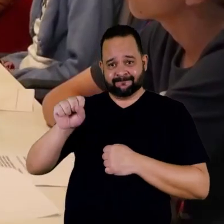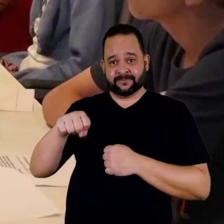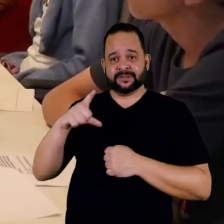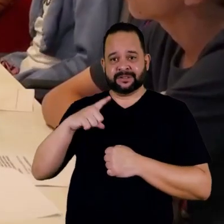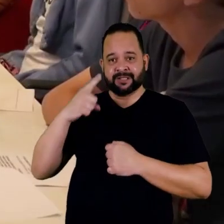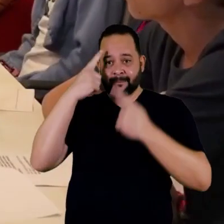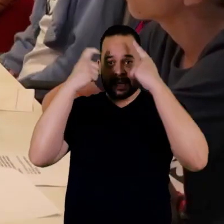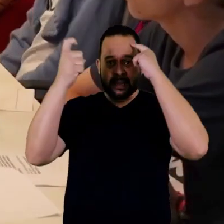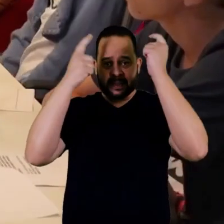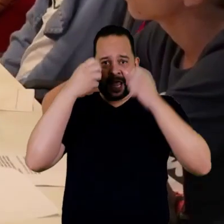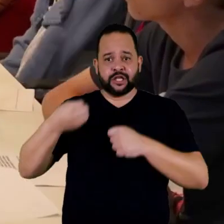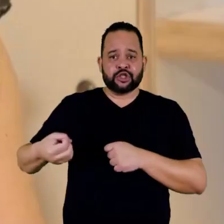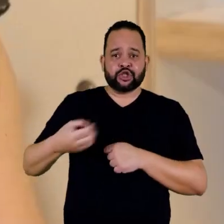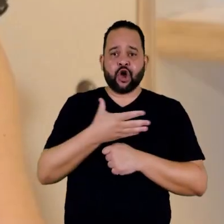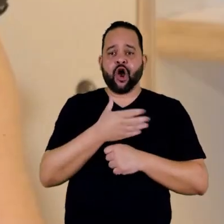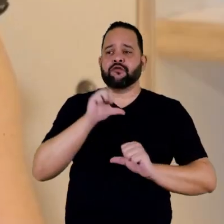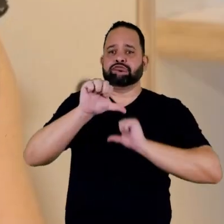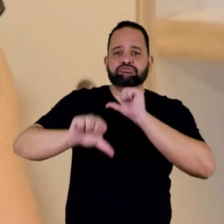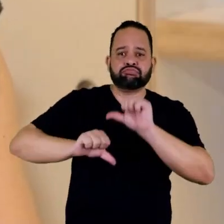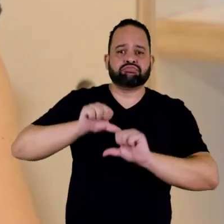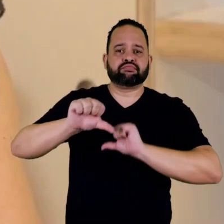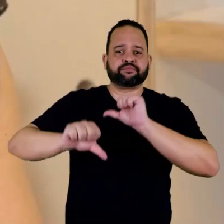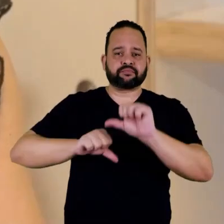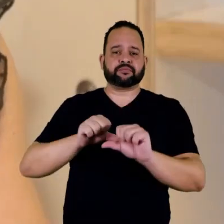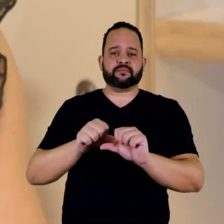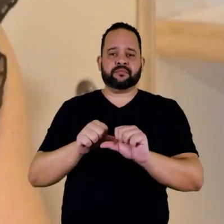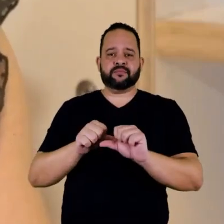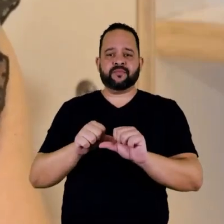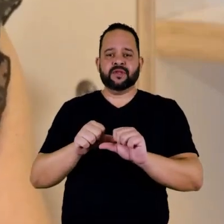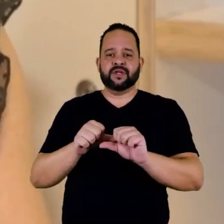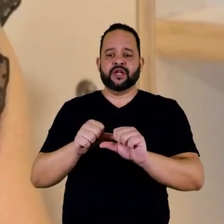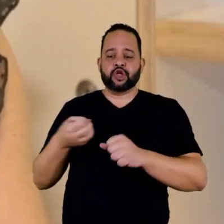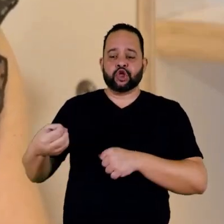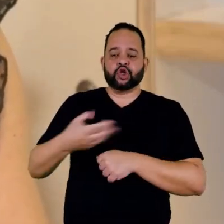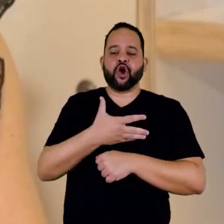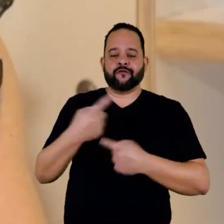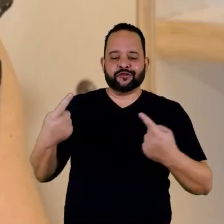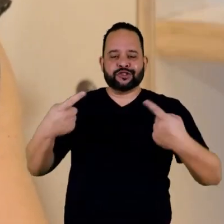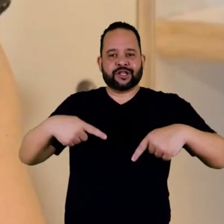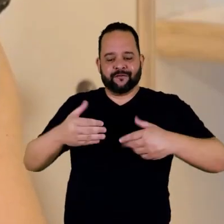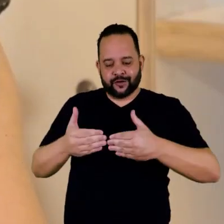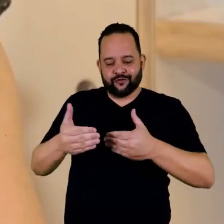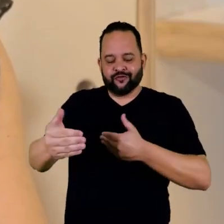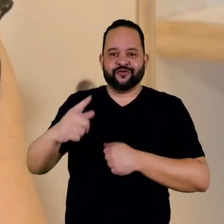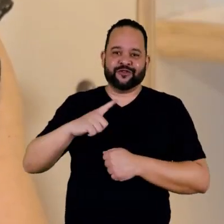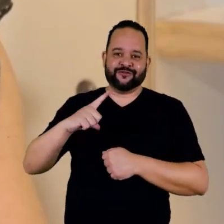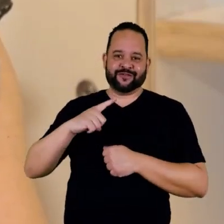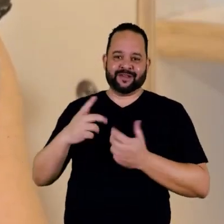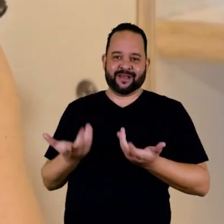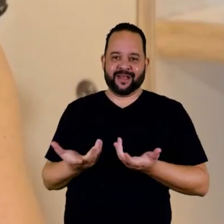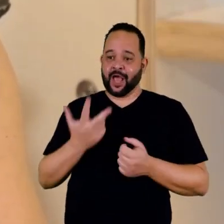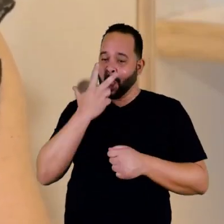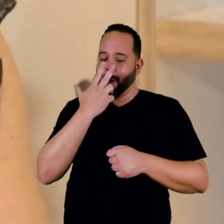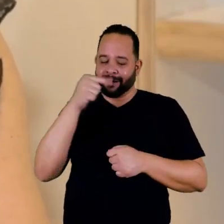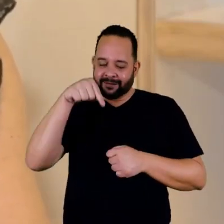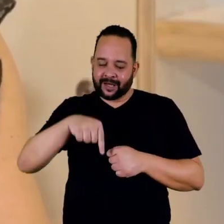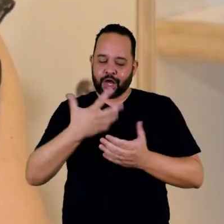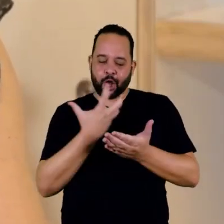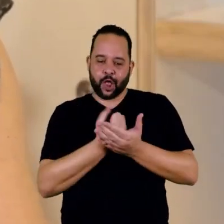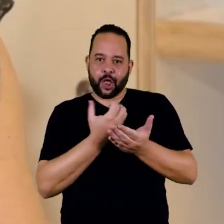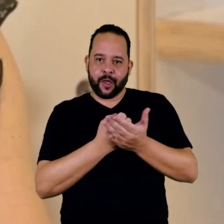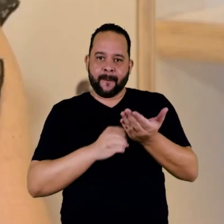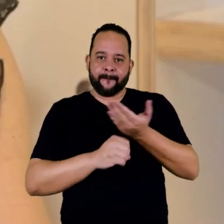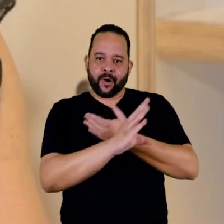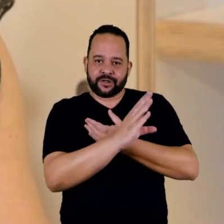gente tá sempre inovando sempre transformando e outros desafios virão né Eu acho que o podcast já é uma